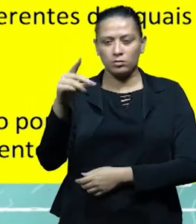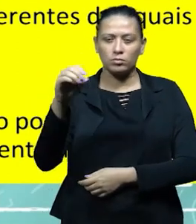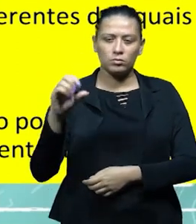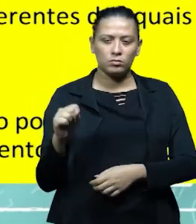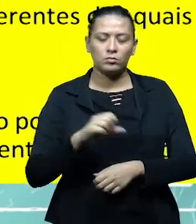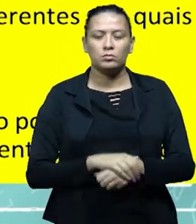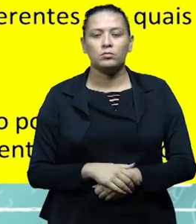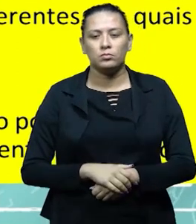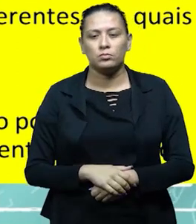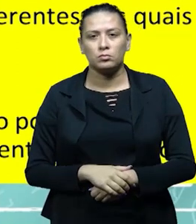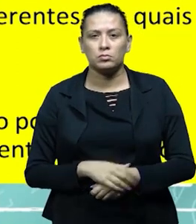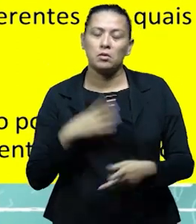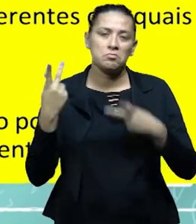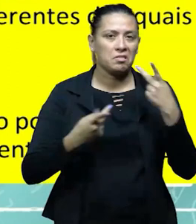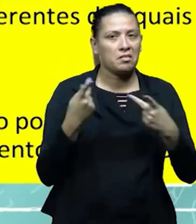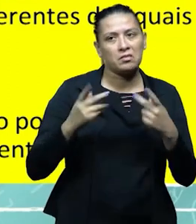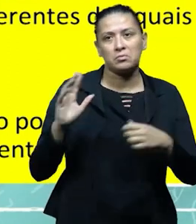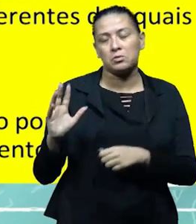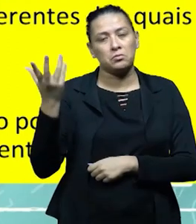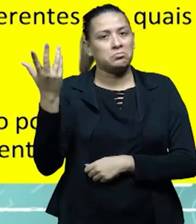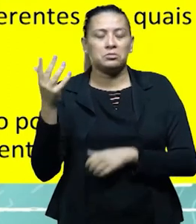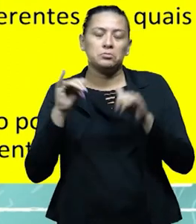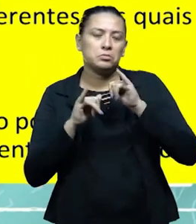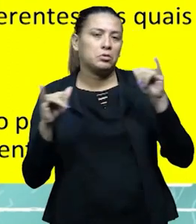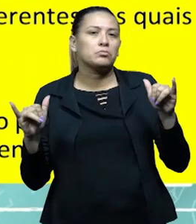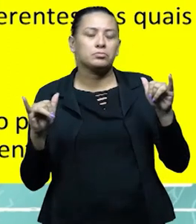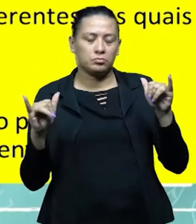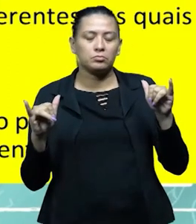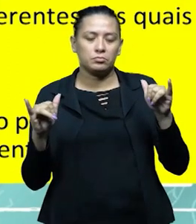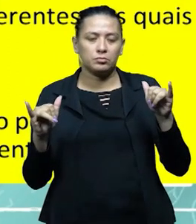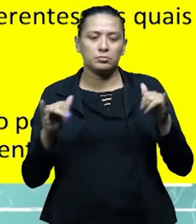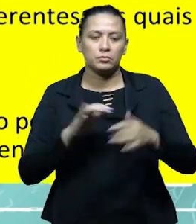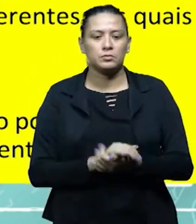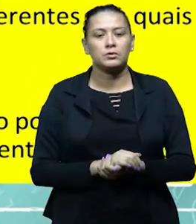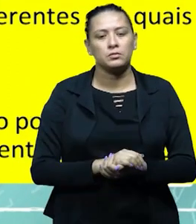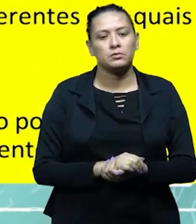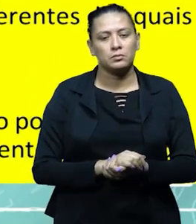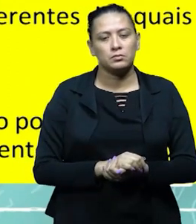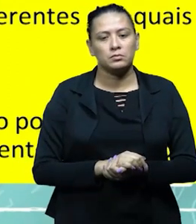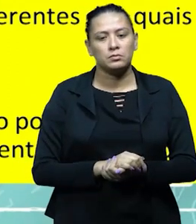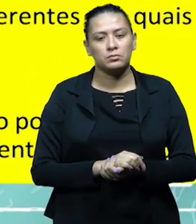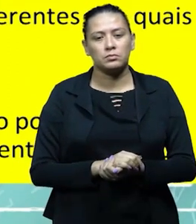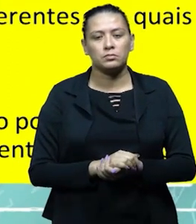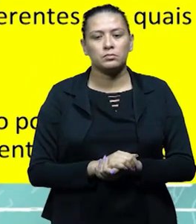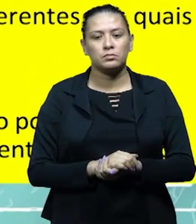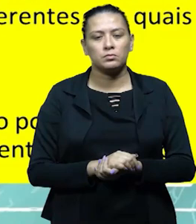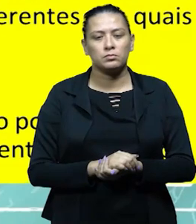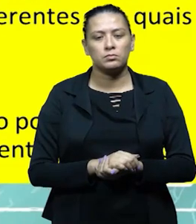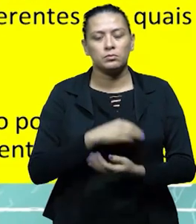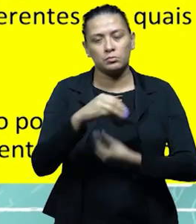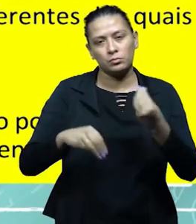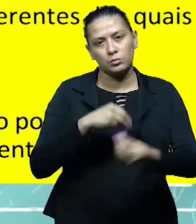eh fazer falar sobre uma falar uma notícia né sobre uma reação química então você pode